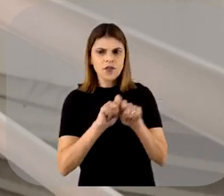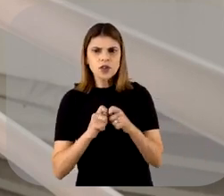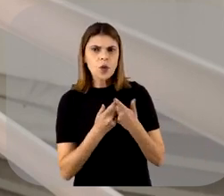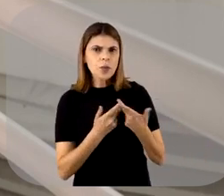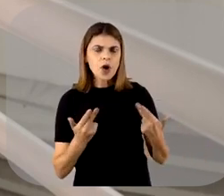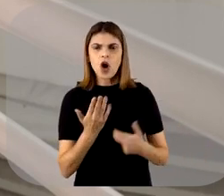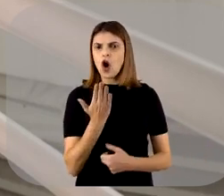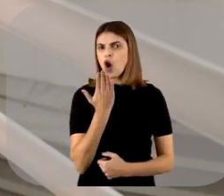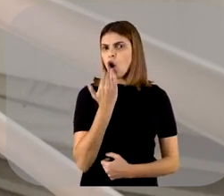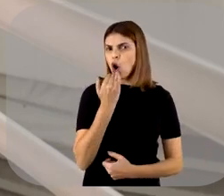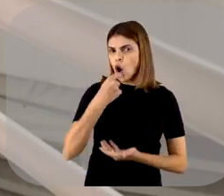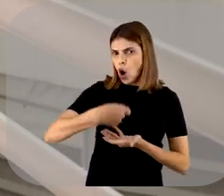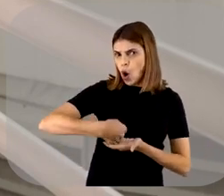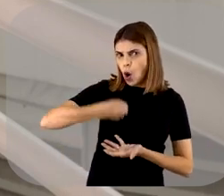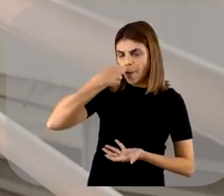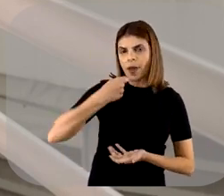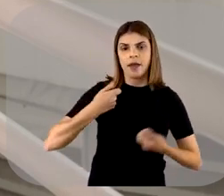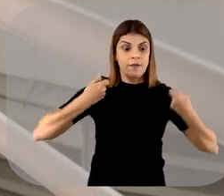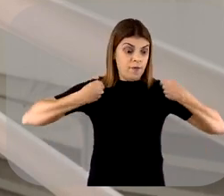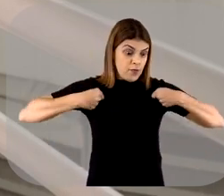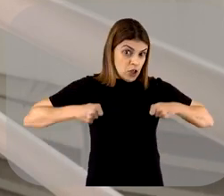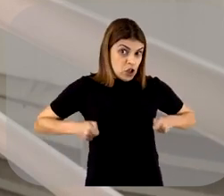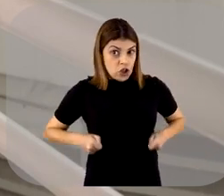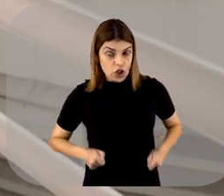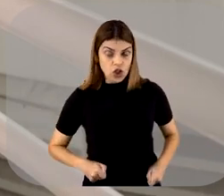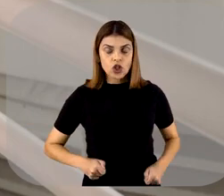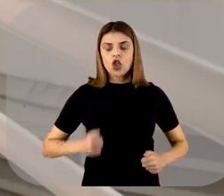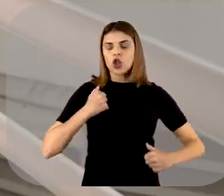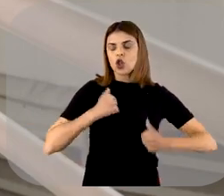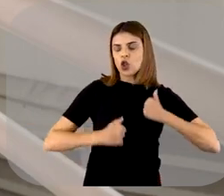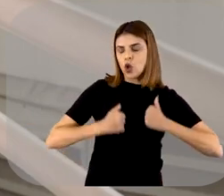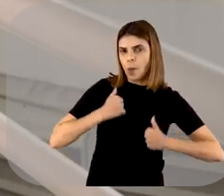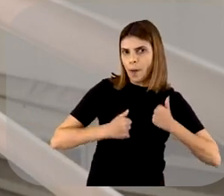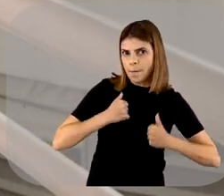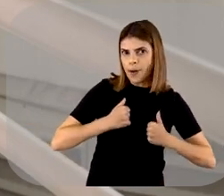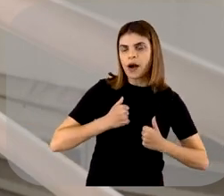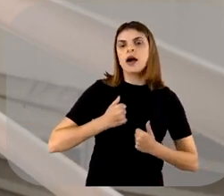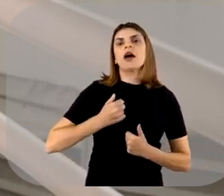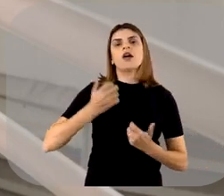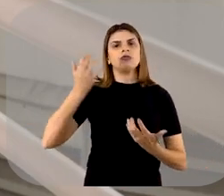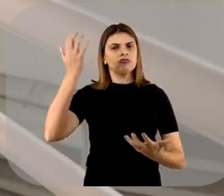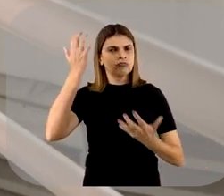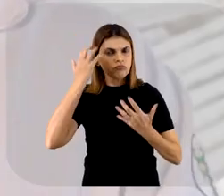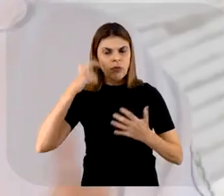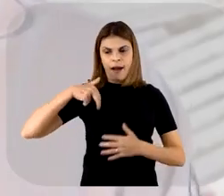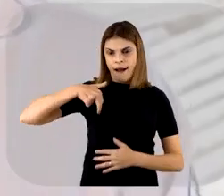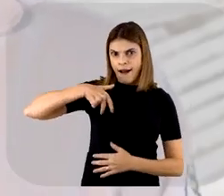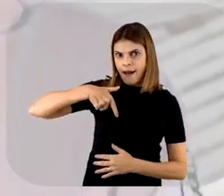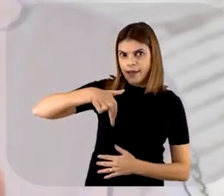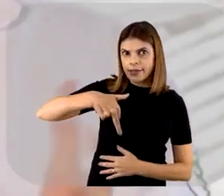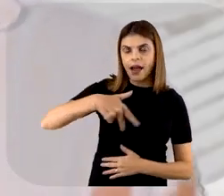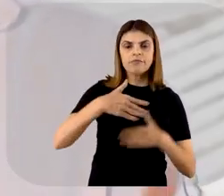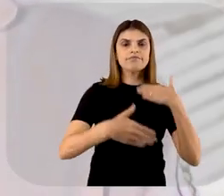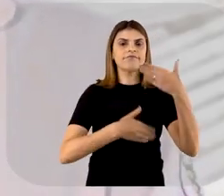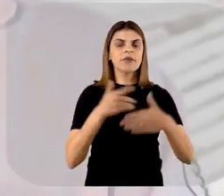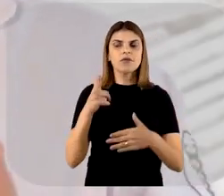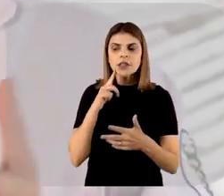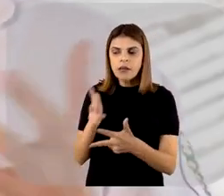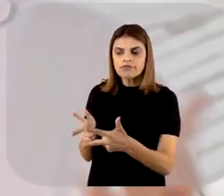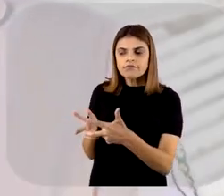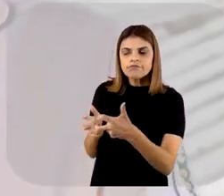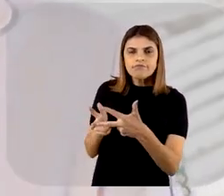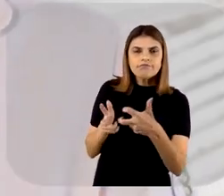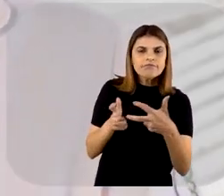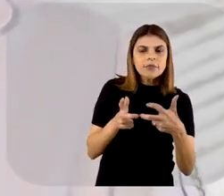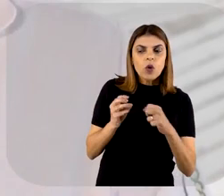ser comer, vestir, tomar banho, sair do leito, né, sair da cama, andar. É a partir daí, do conhecimento do que